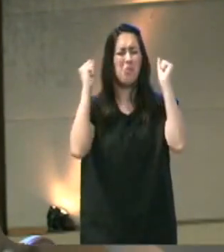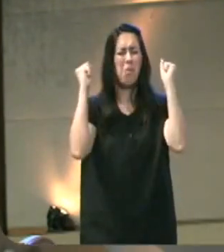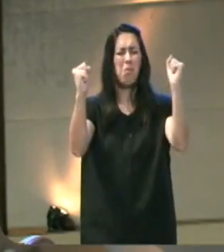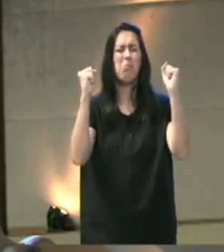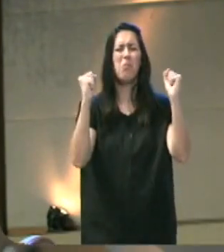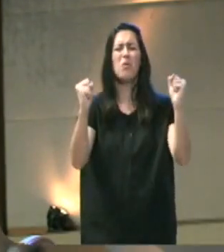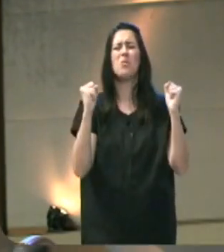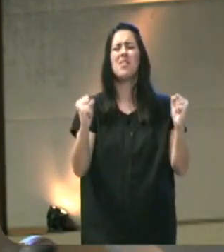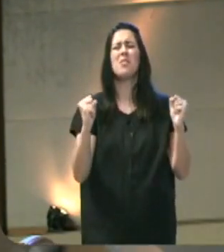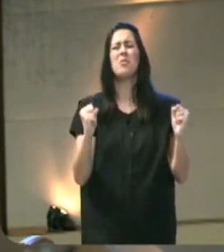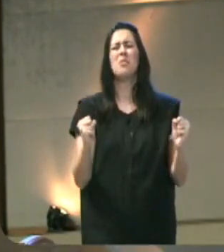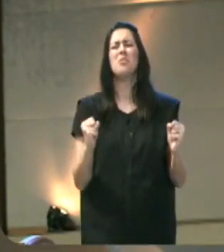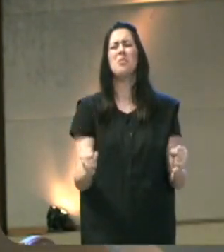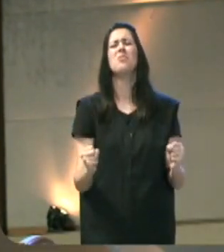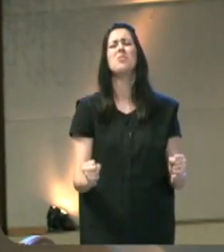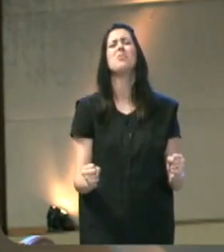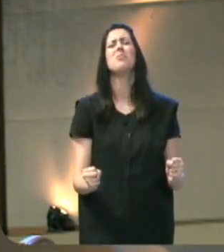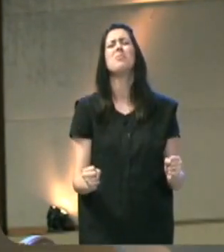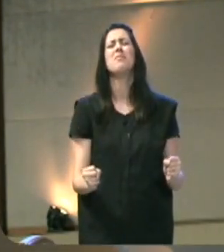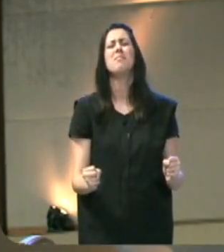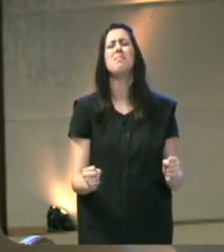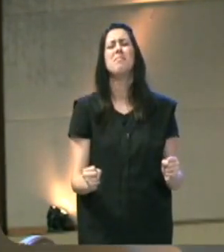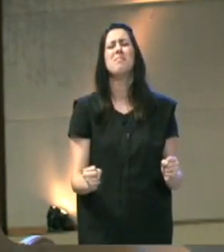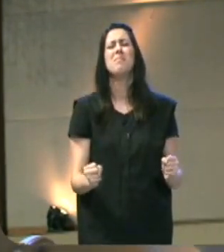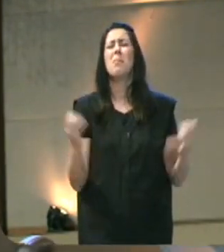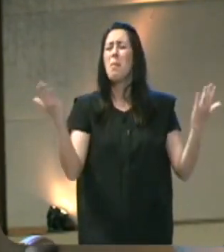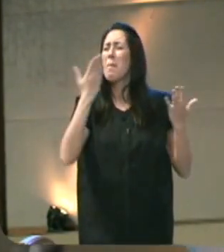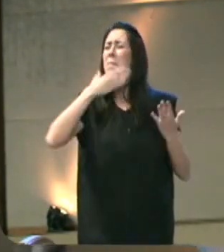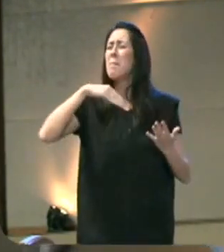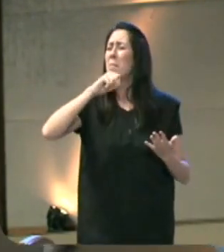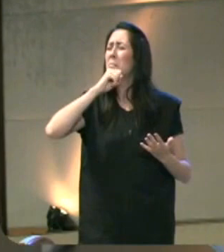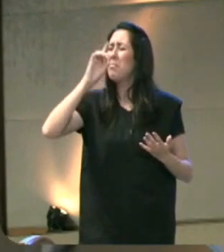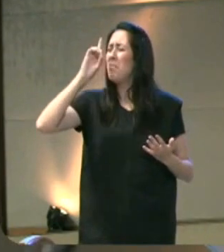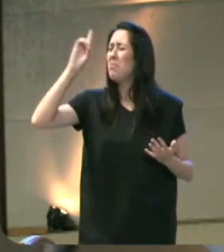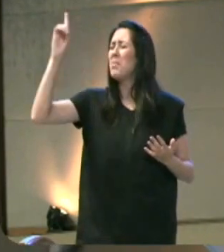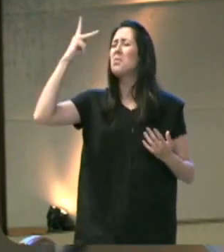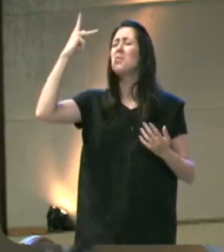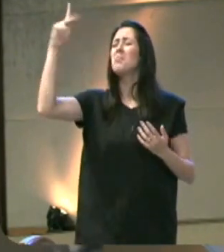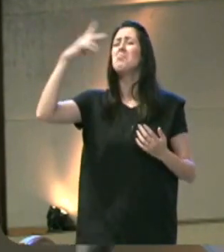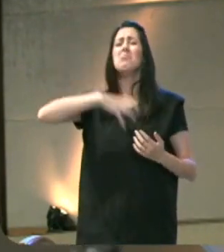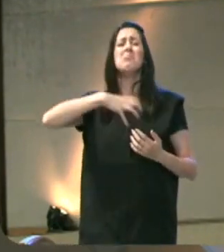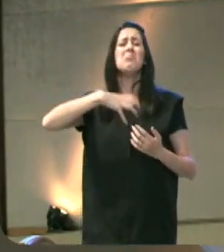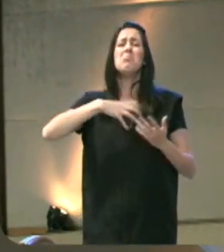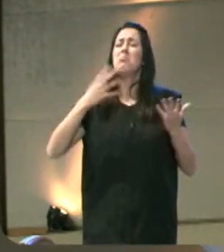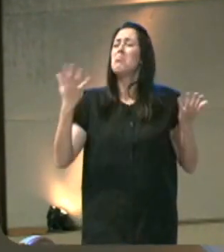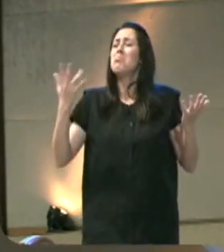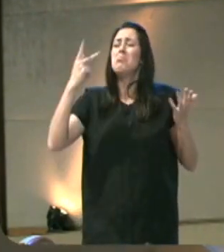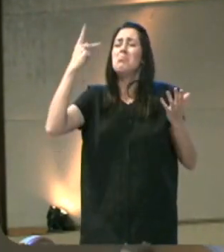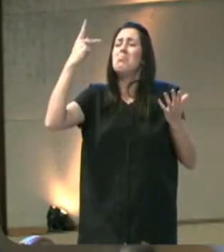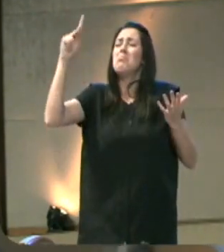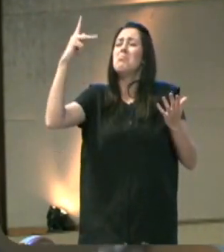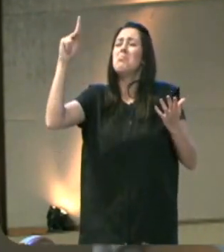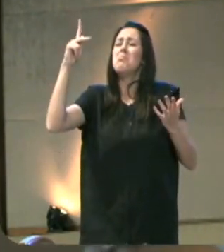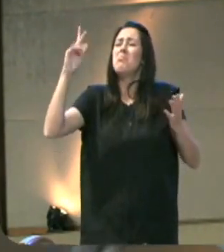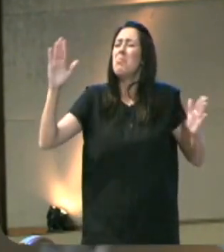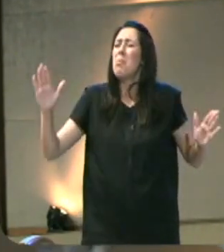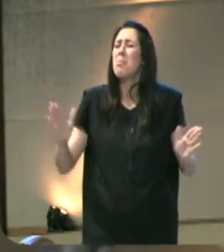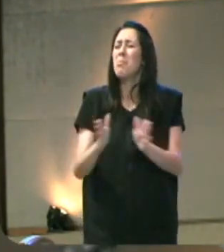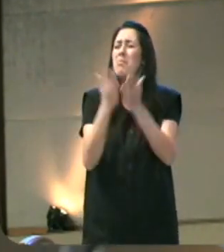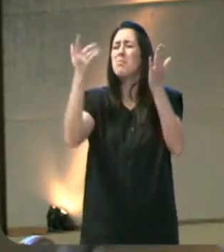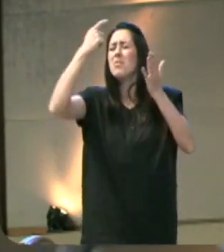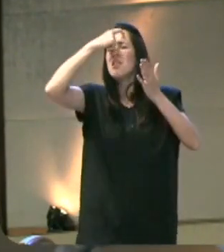de Jesus. Que agora, Pai, de alguma maneira extraordinária, a mente fique